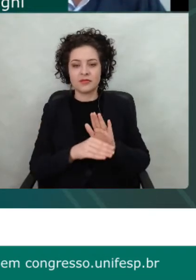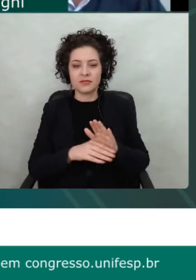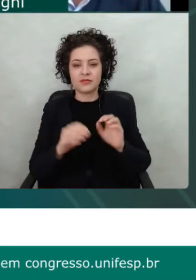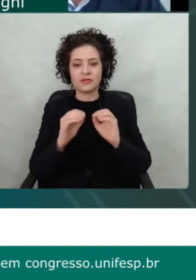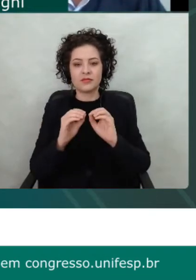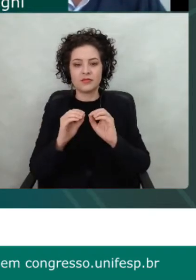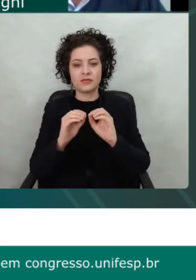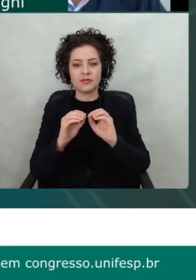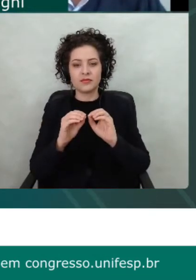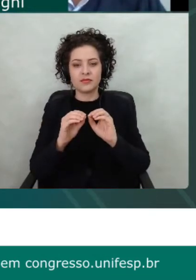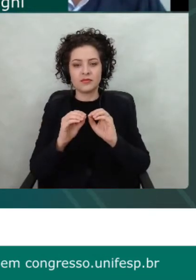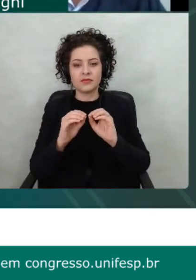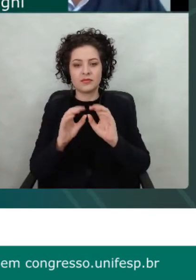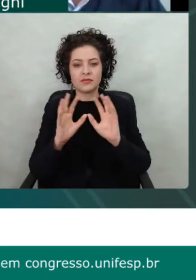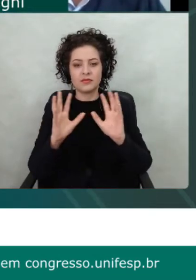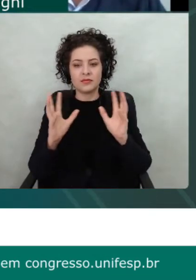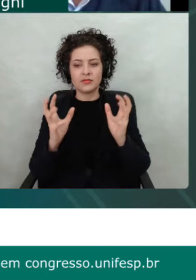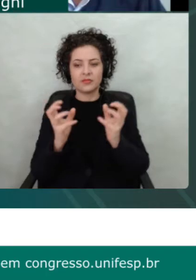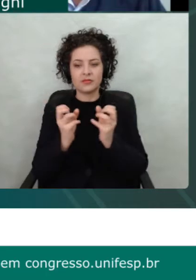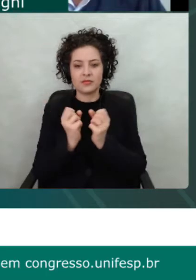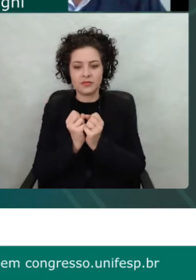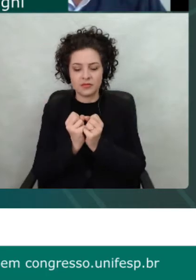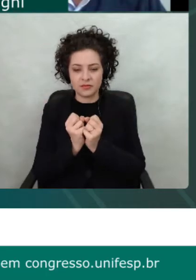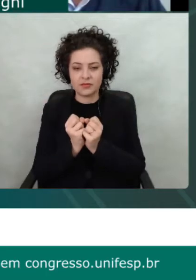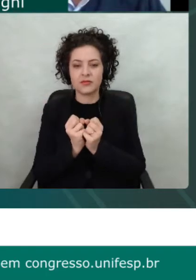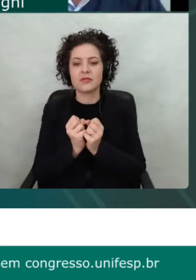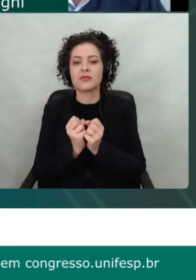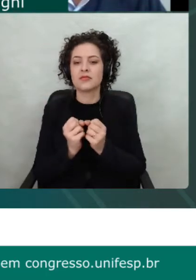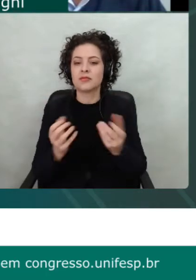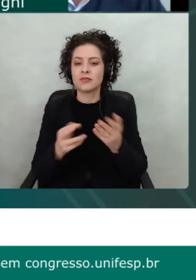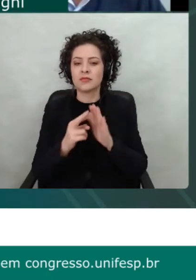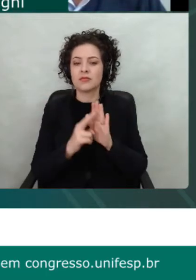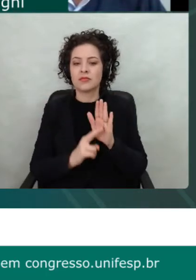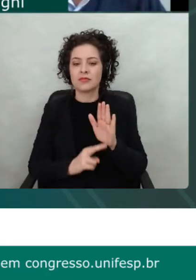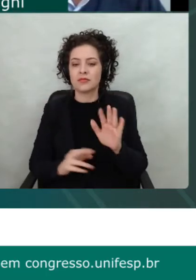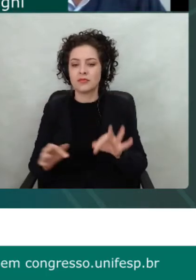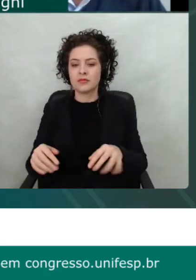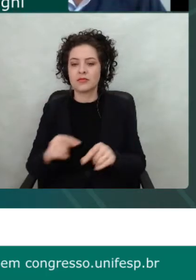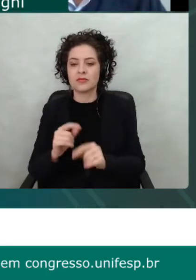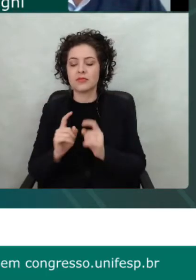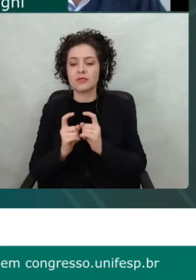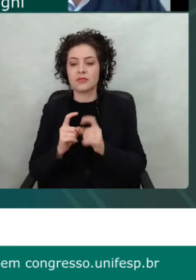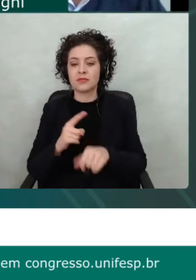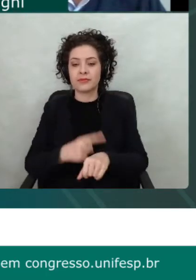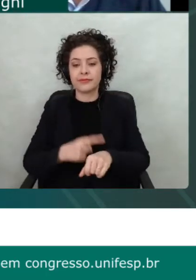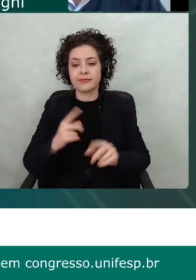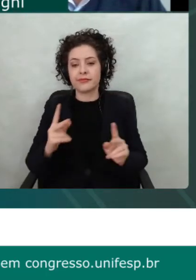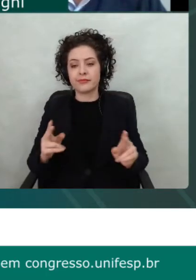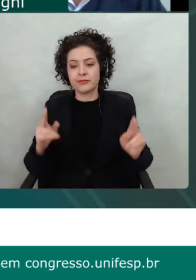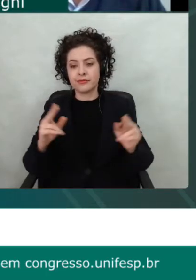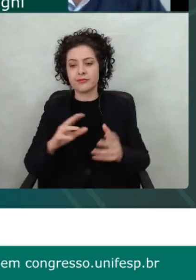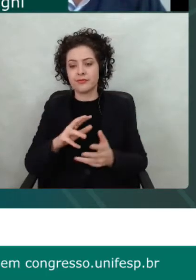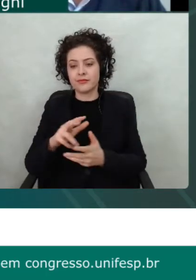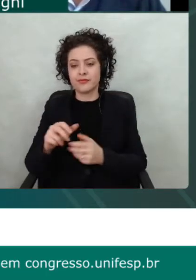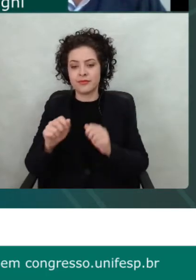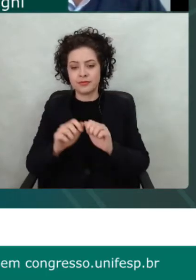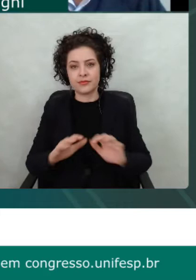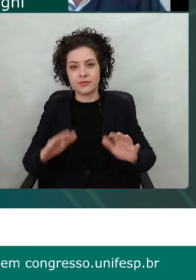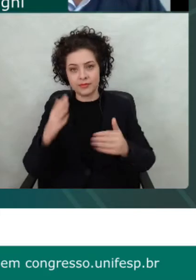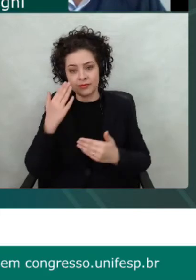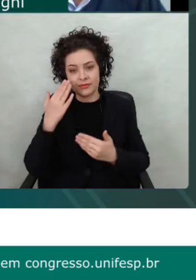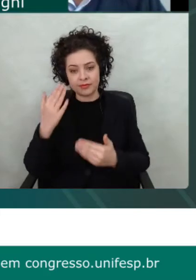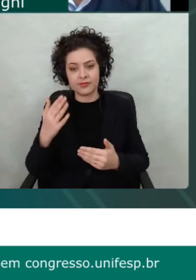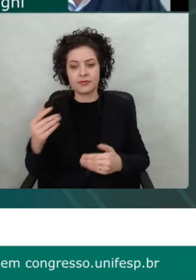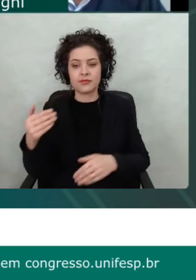de corticoide, que você faz parte, e hoje é o relatório final, e a reunião é no mesmo horário, uma reunião mundial. Muito obrigado por estar aqui com a